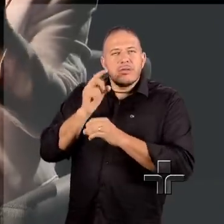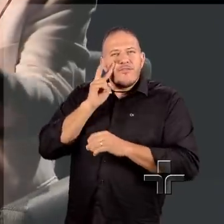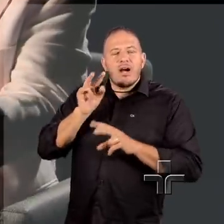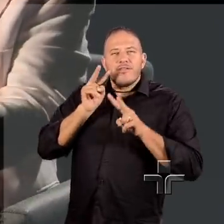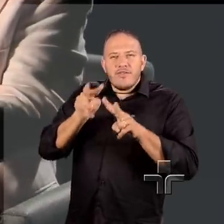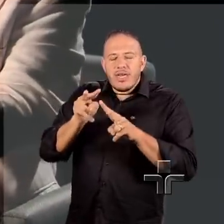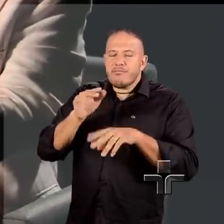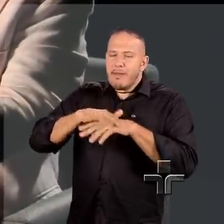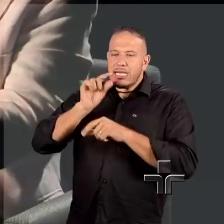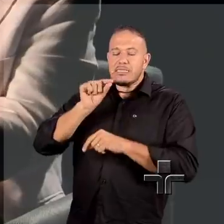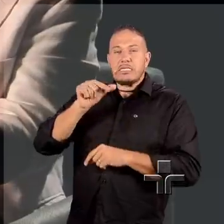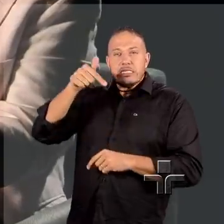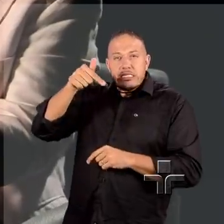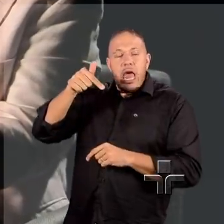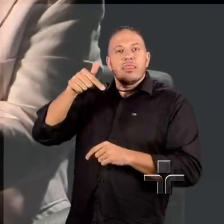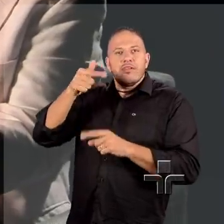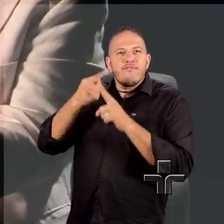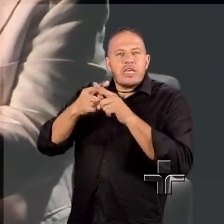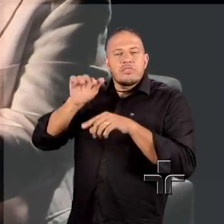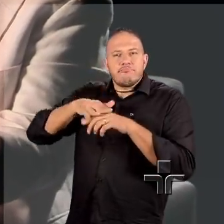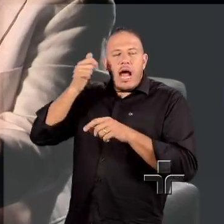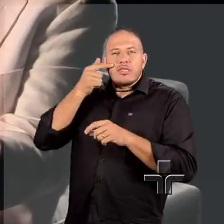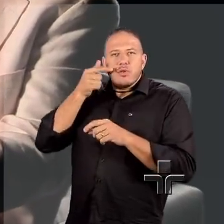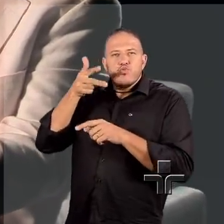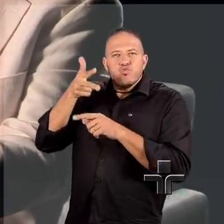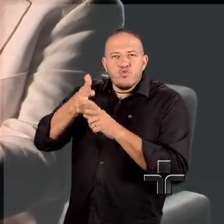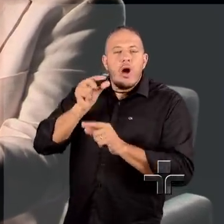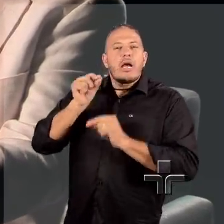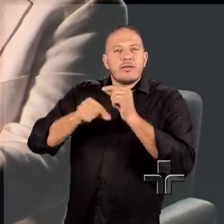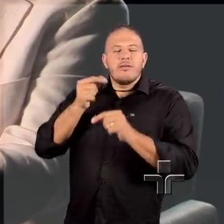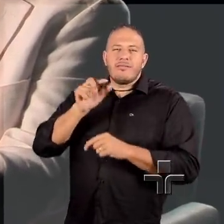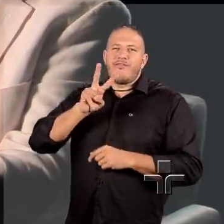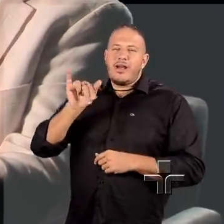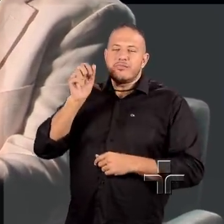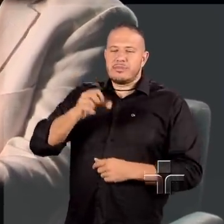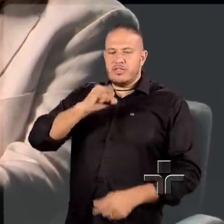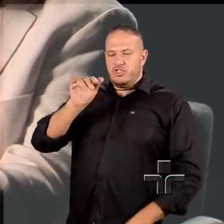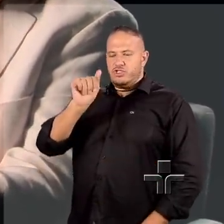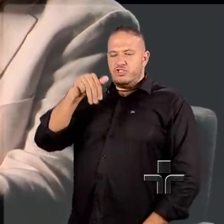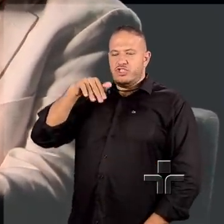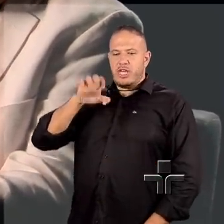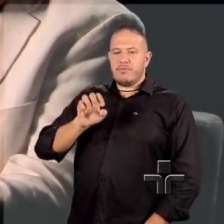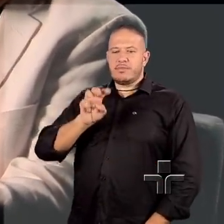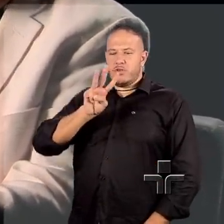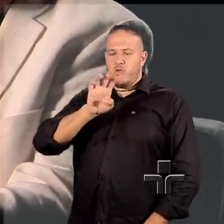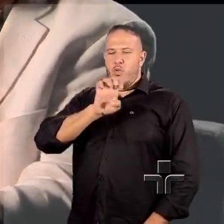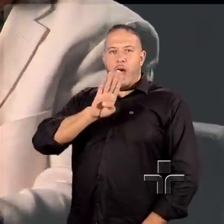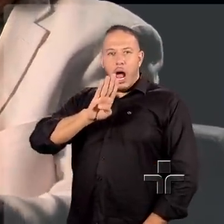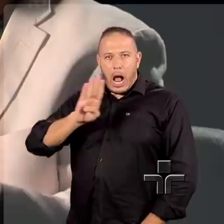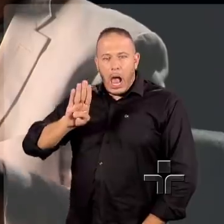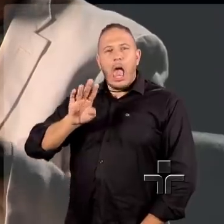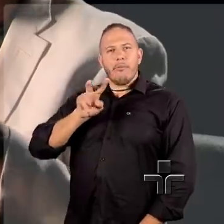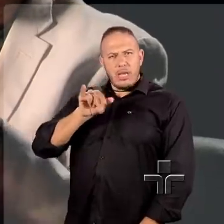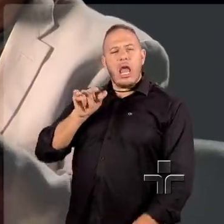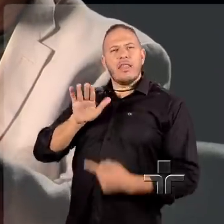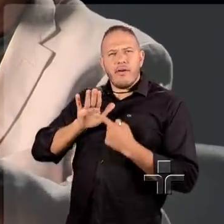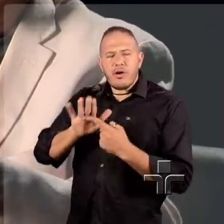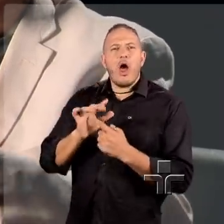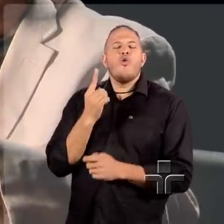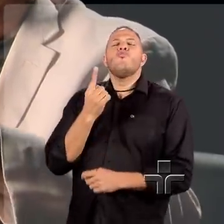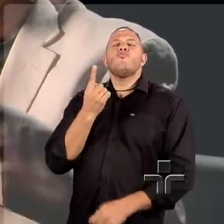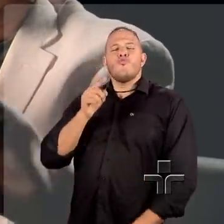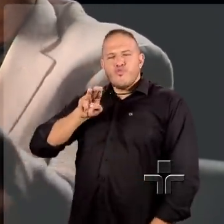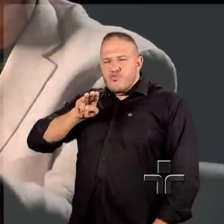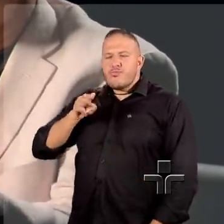do que 7 vezes o Hubble, que vai se aposentar logo logo, que é o James Webb. Ele vai ficar a 1,5